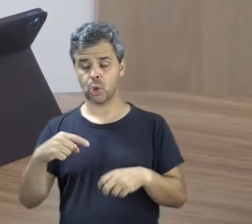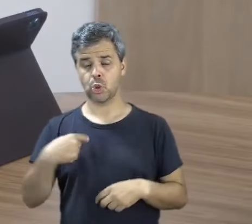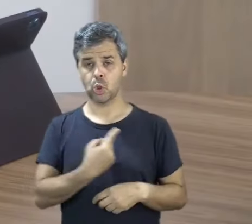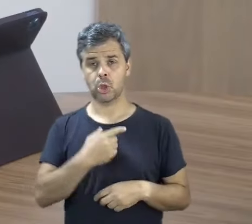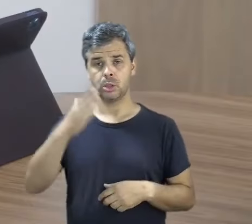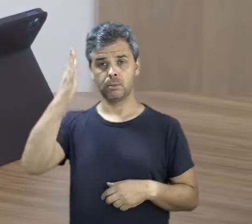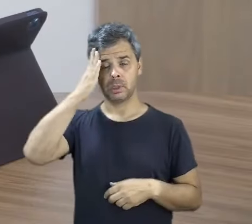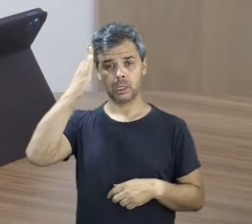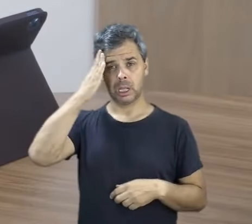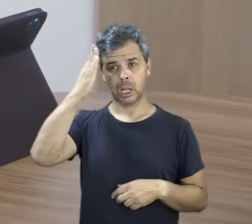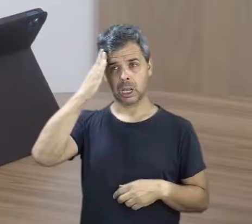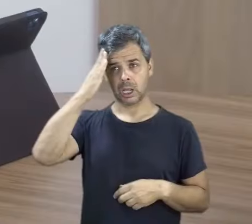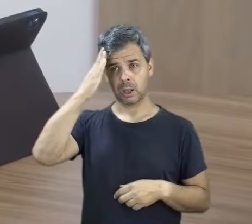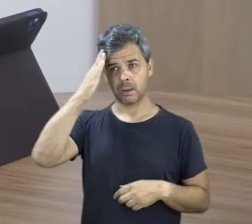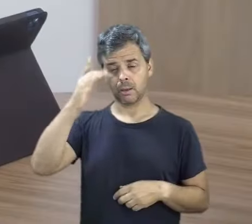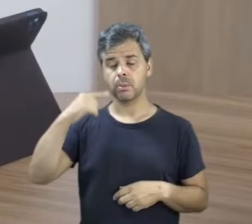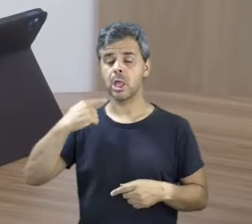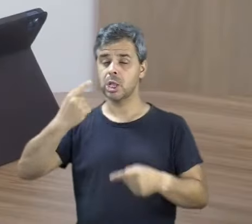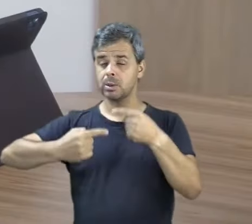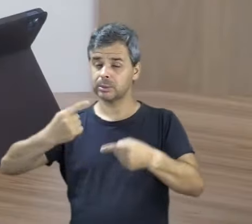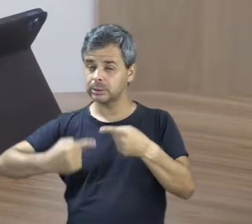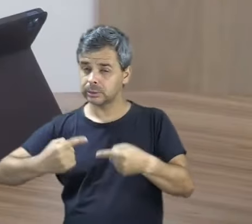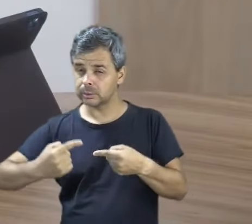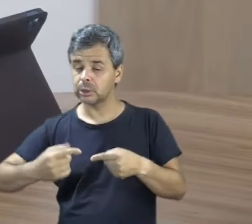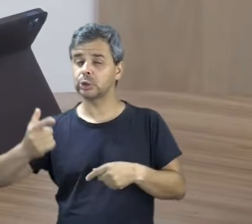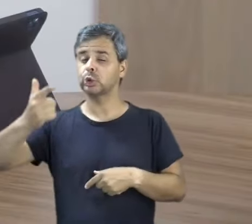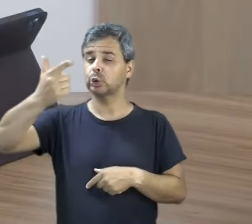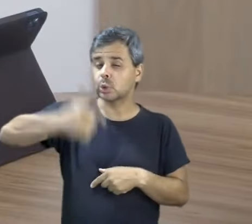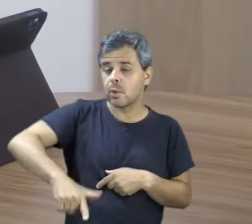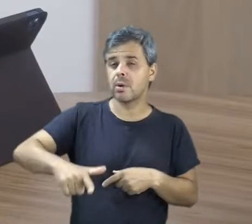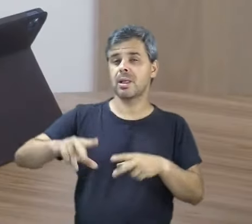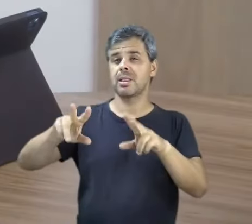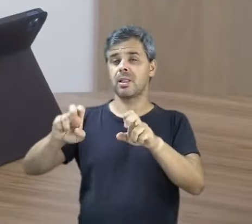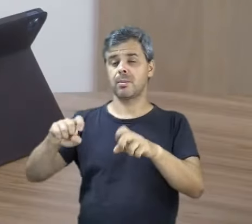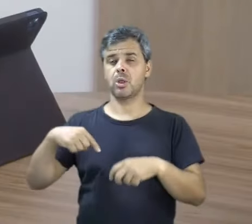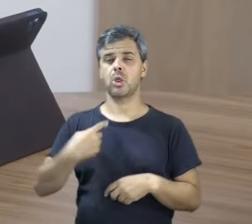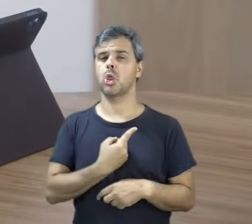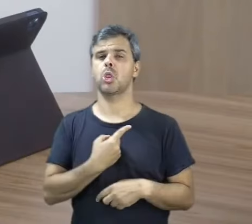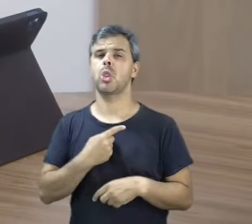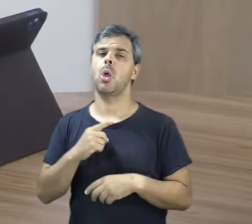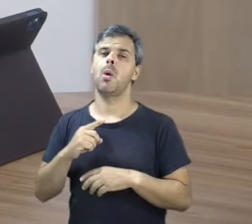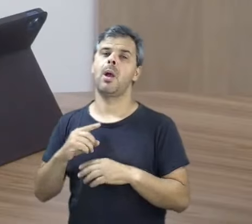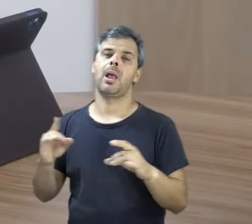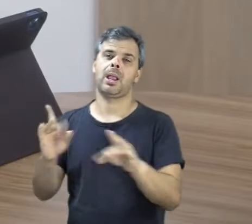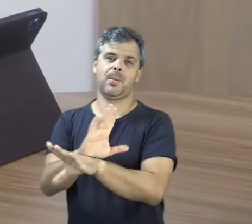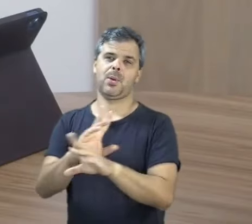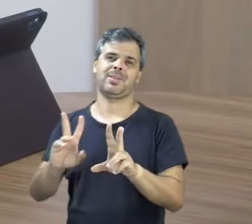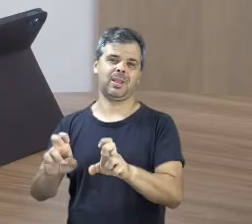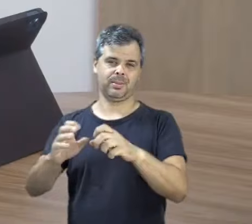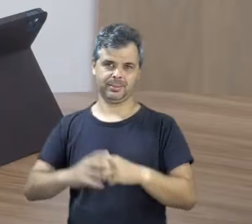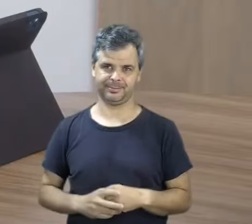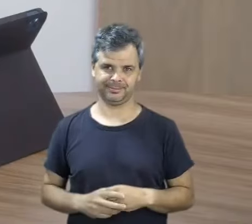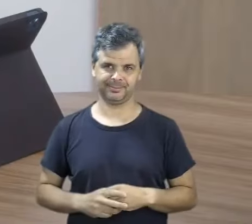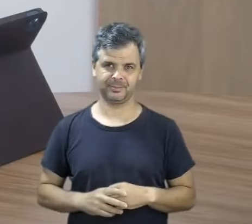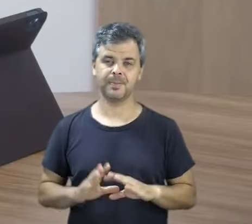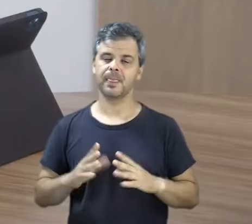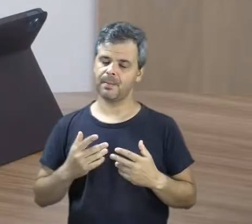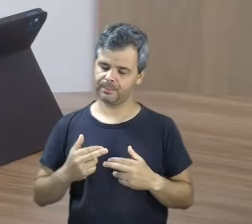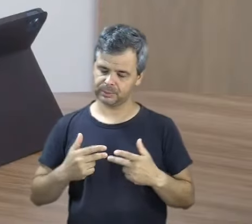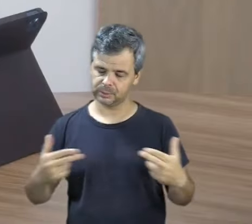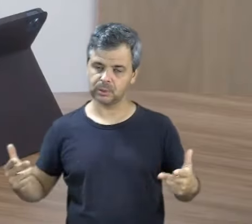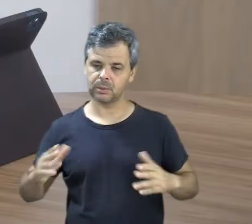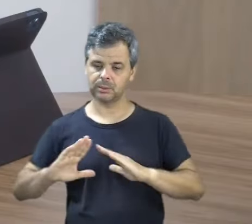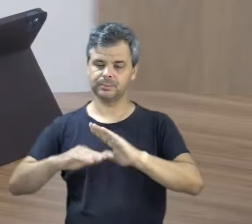entendeu. Aliás, se estamos discutindo um tema novamente, é porque a gente entendeu que a gente não superou. Né? Ainda tem muita coisa